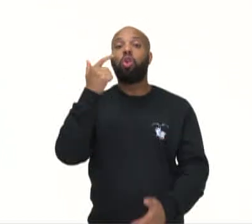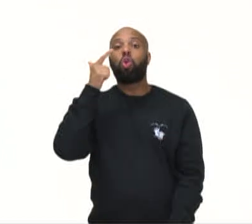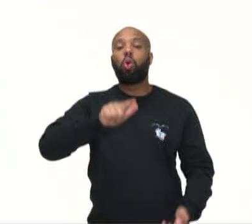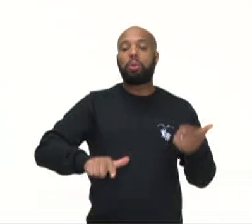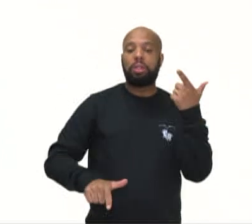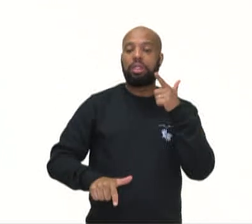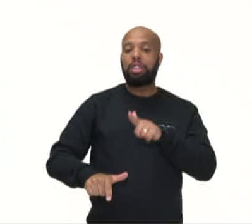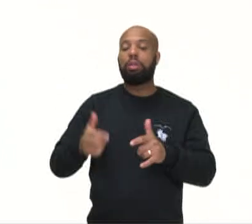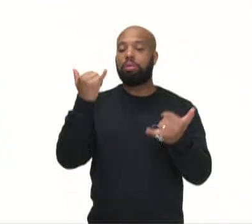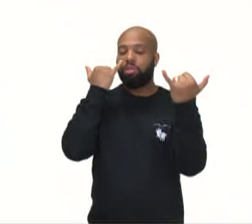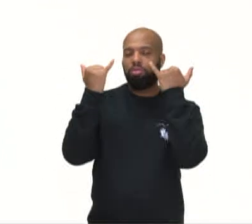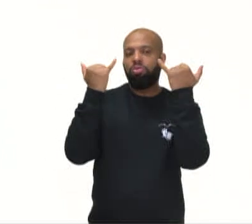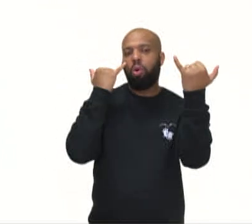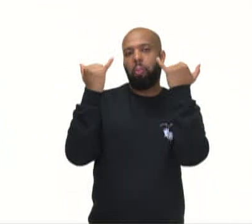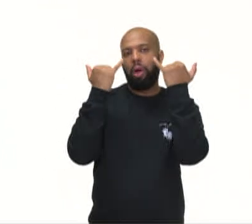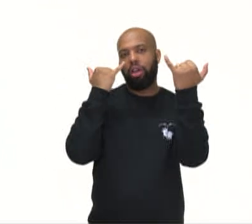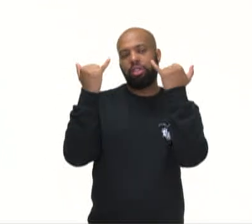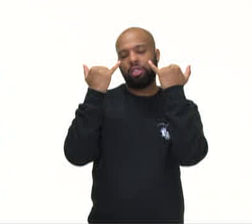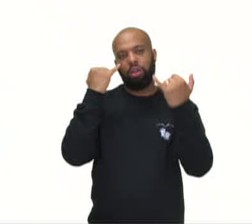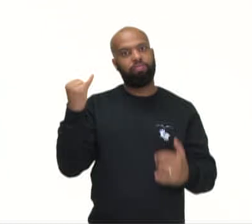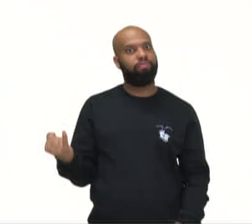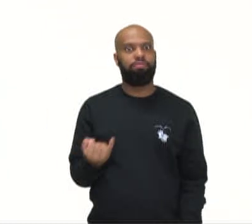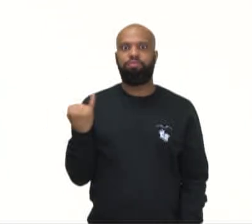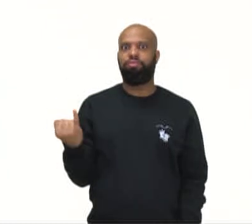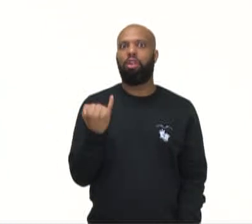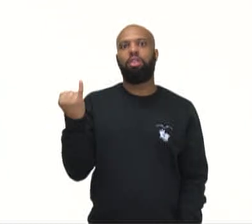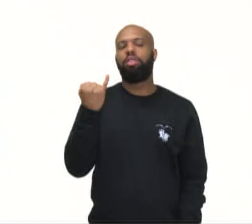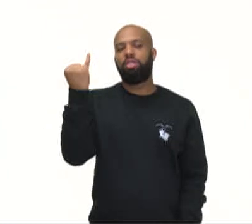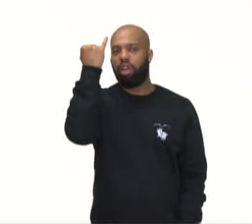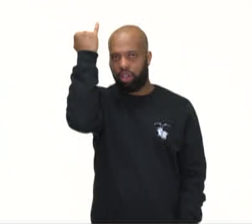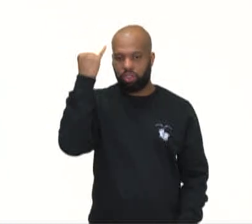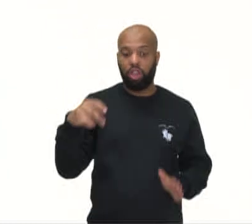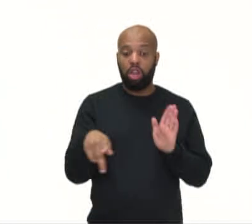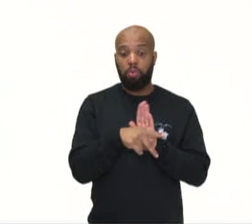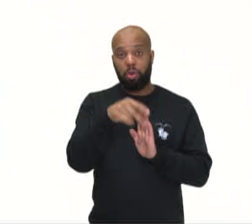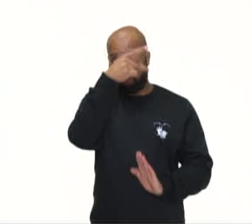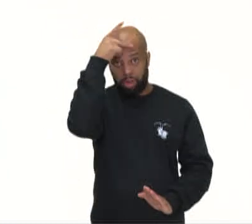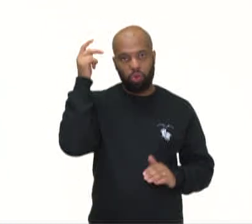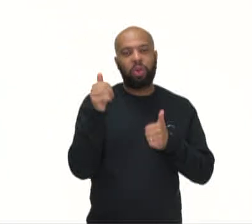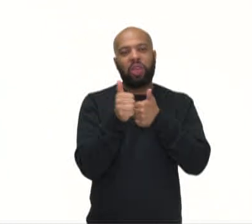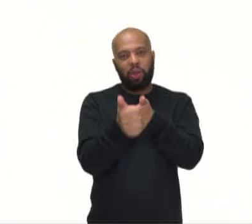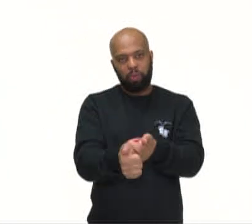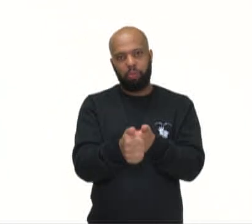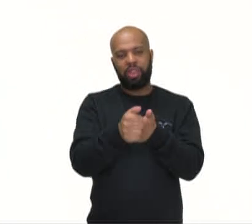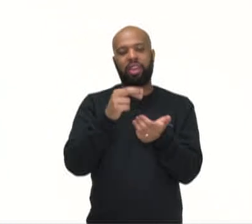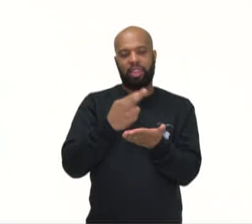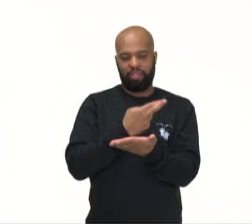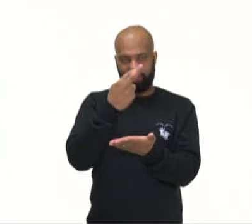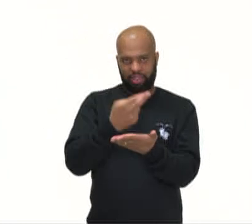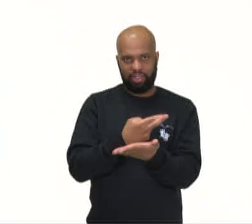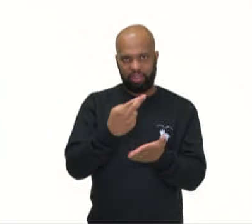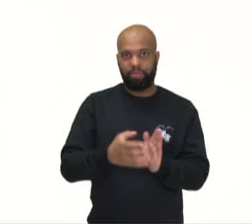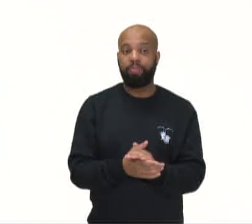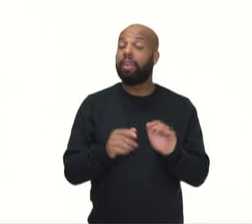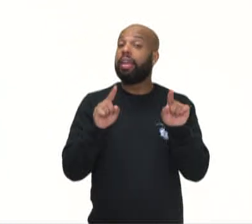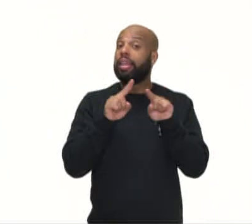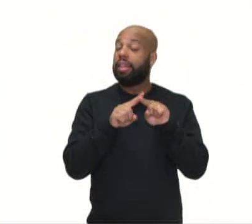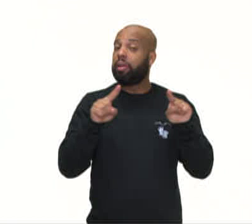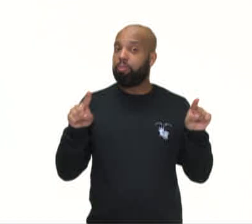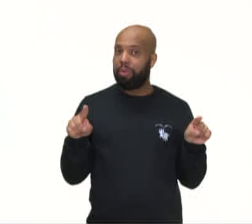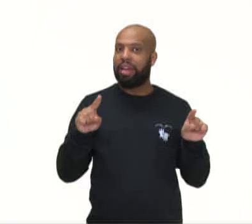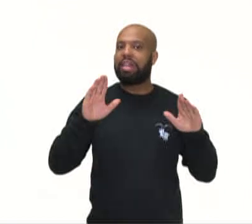obteve informações privilegiadas para seus telespectadores. Apesar